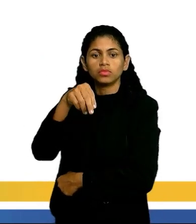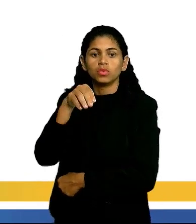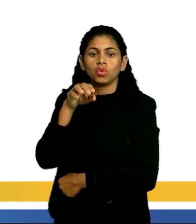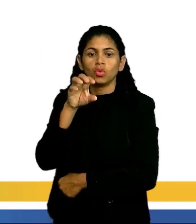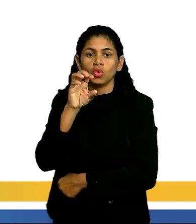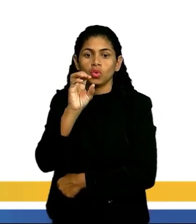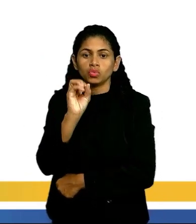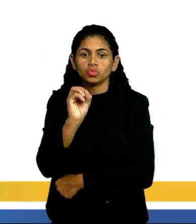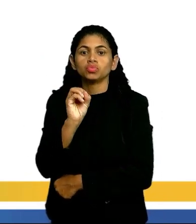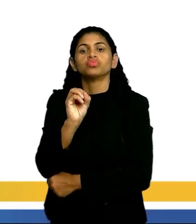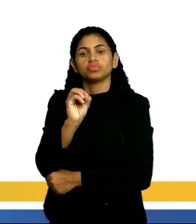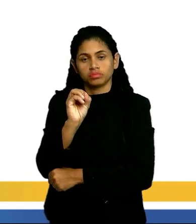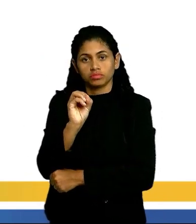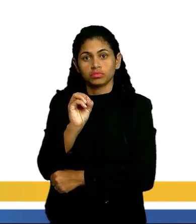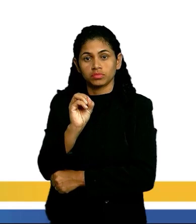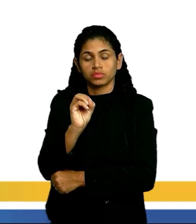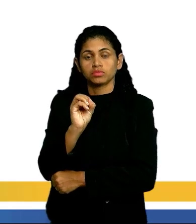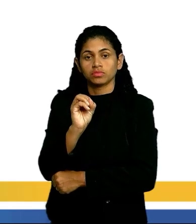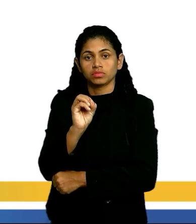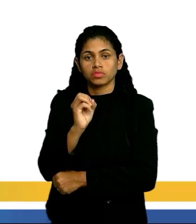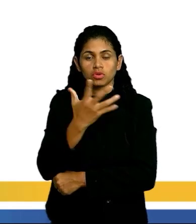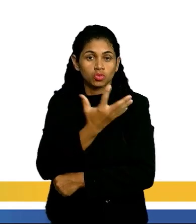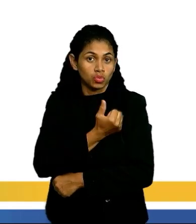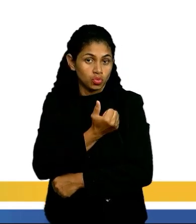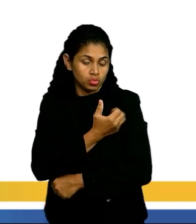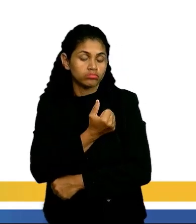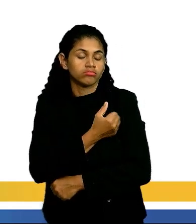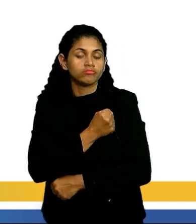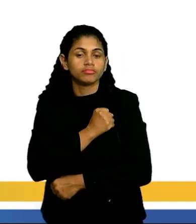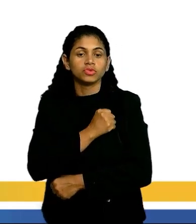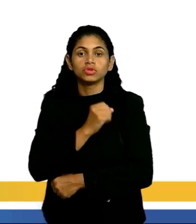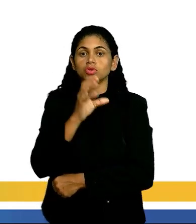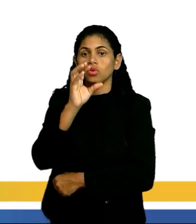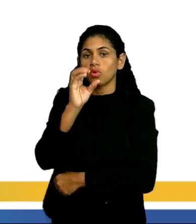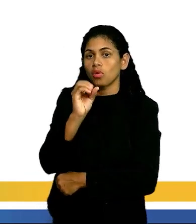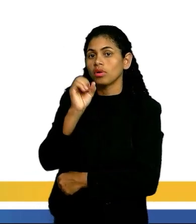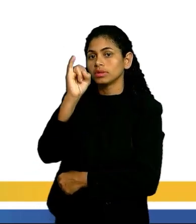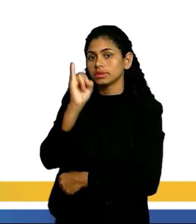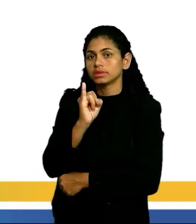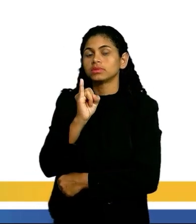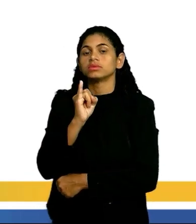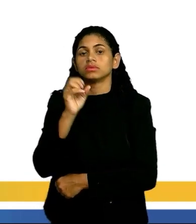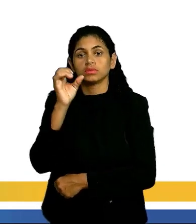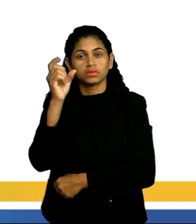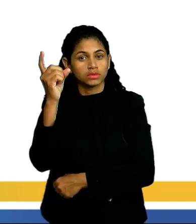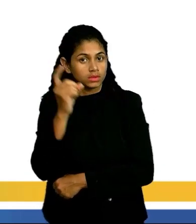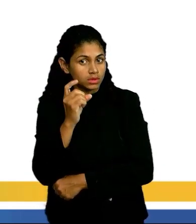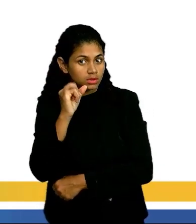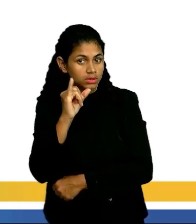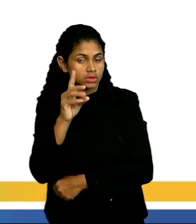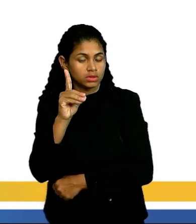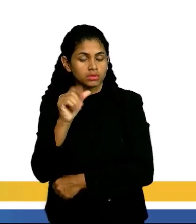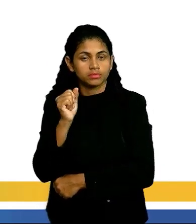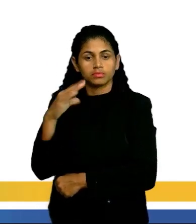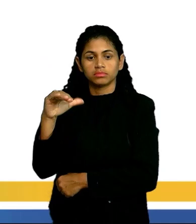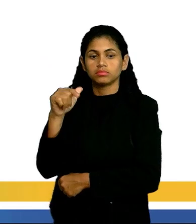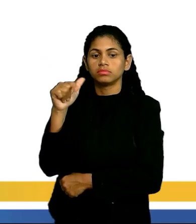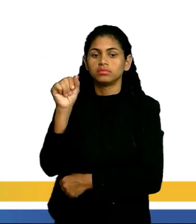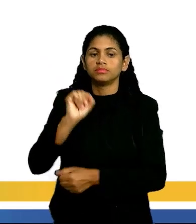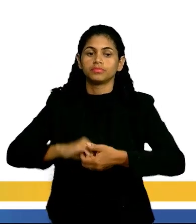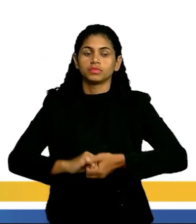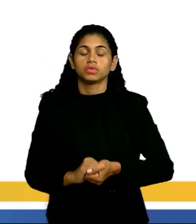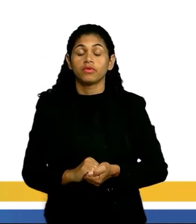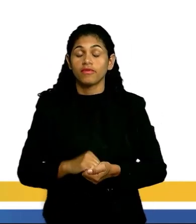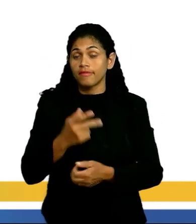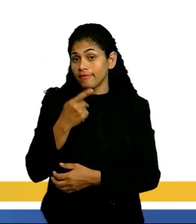ele é o número de oxidação. É esse número que vai me dizer se uma substância está oxidando ou se uma substância está